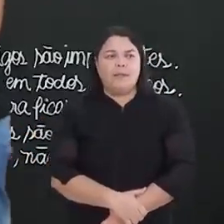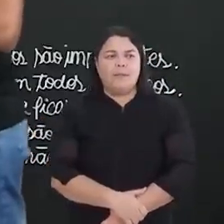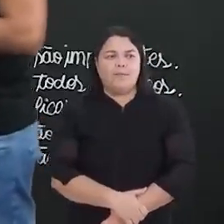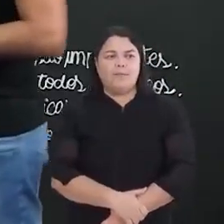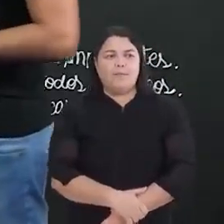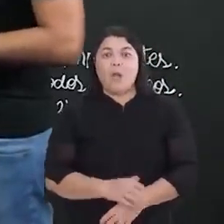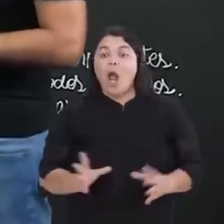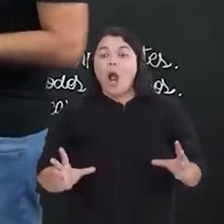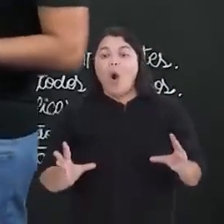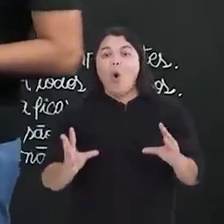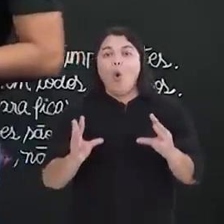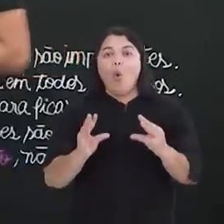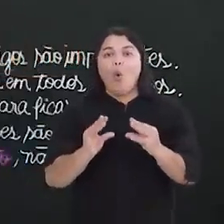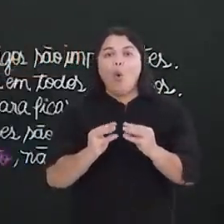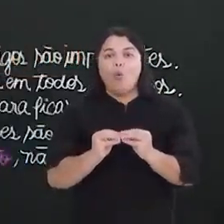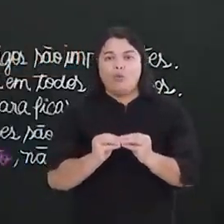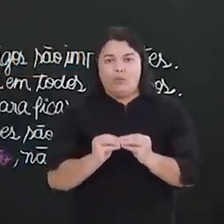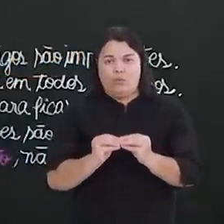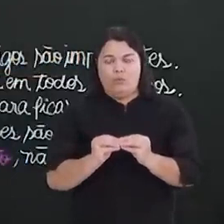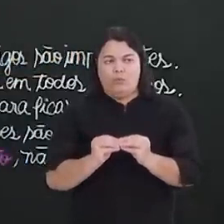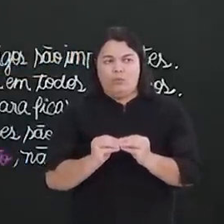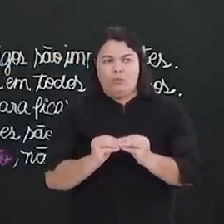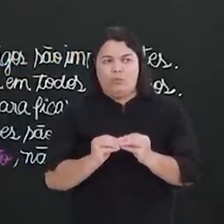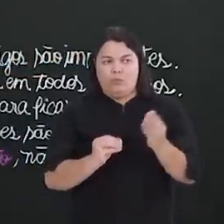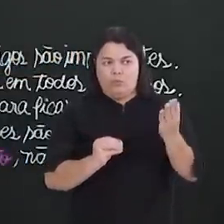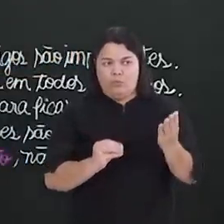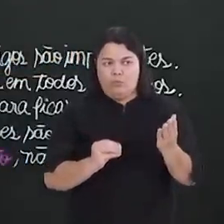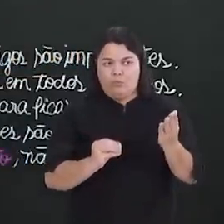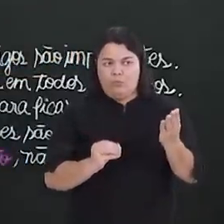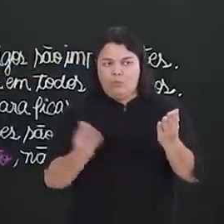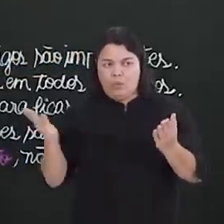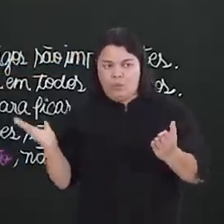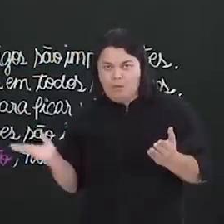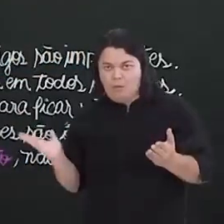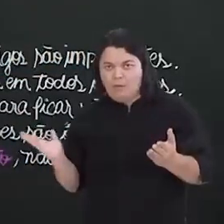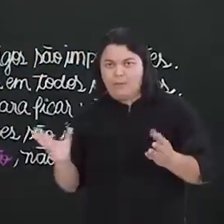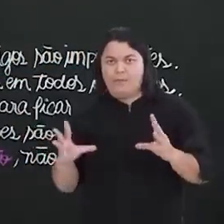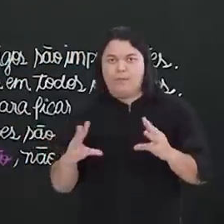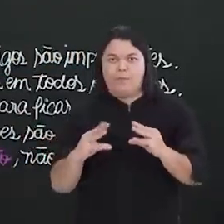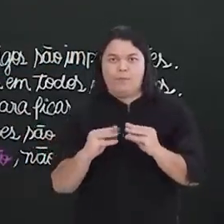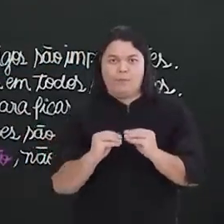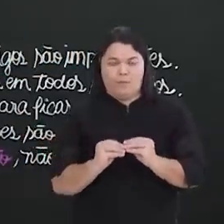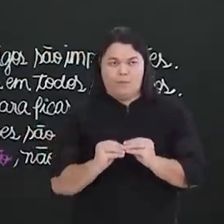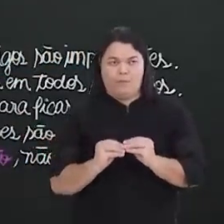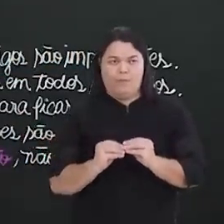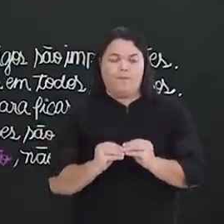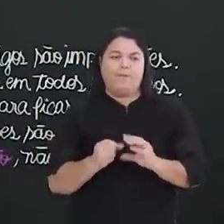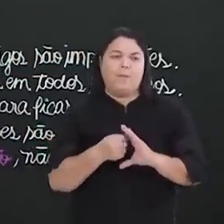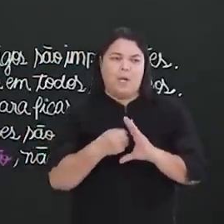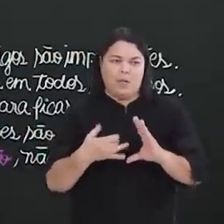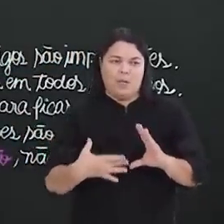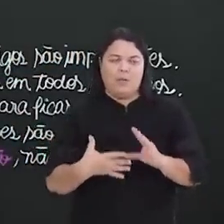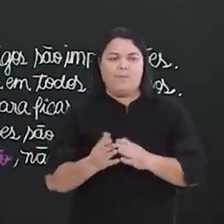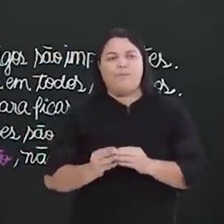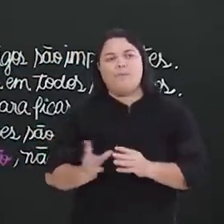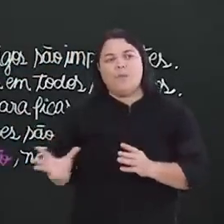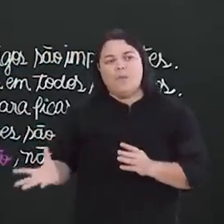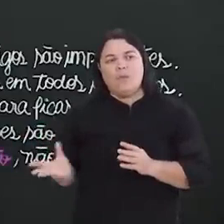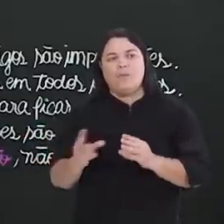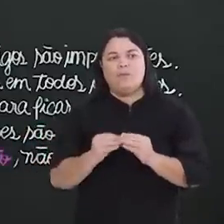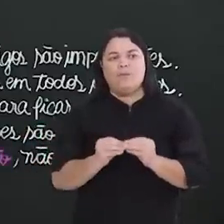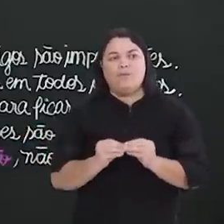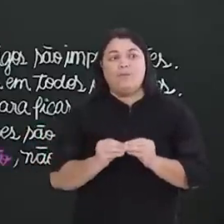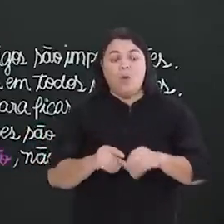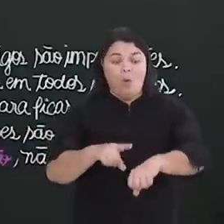de valor conclusivo. Lembra que a conclusiva é uma das categorias das orações sindéticas. Há pouco